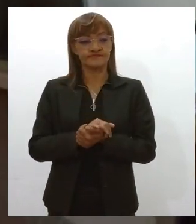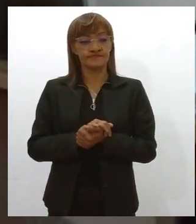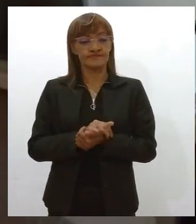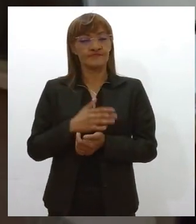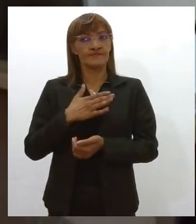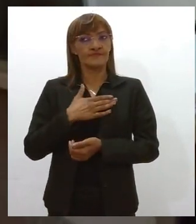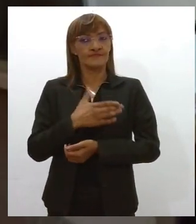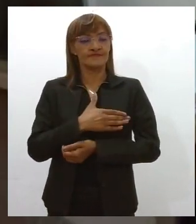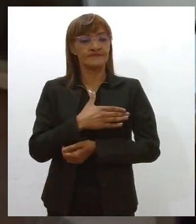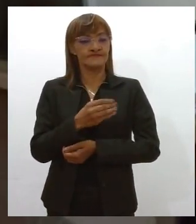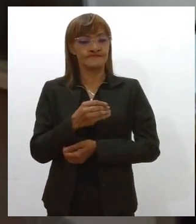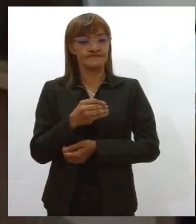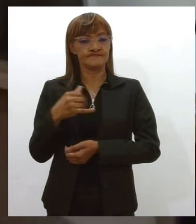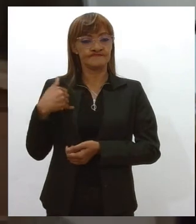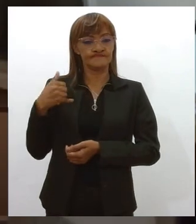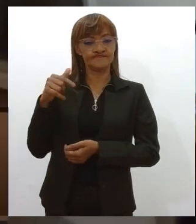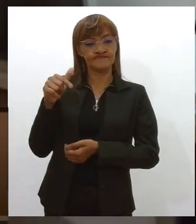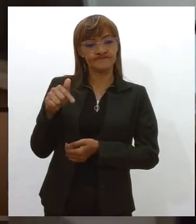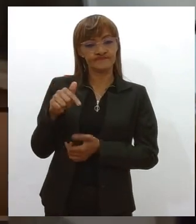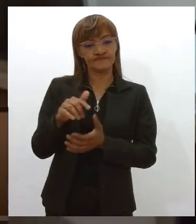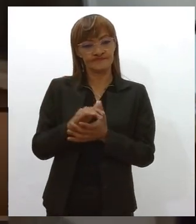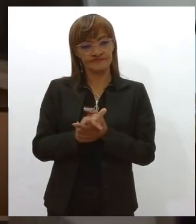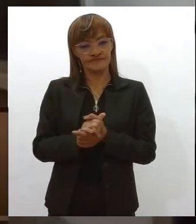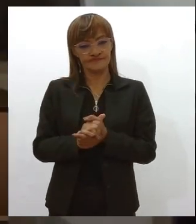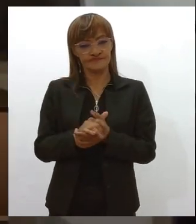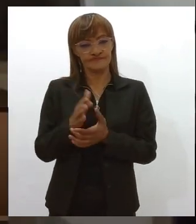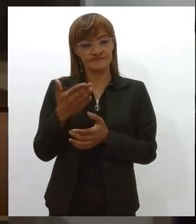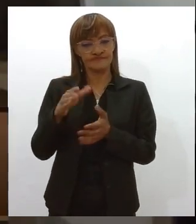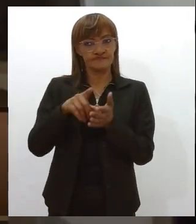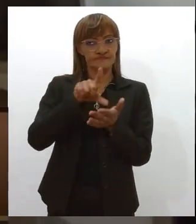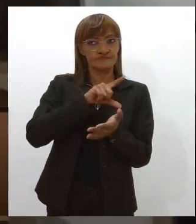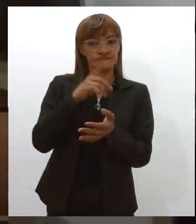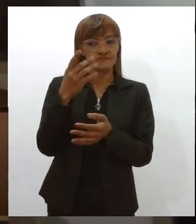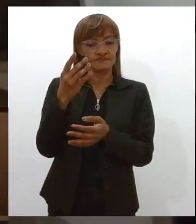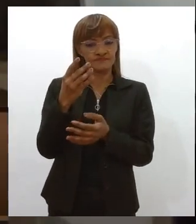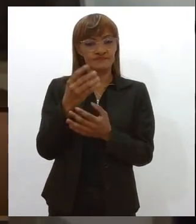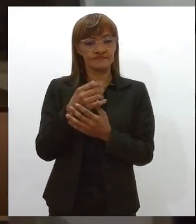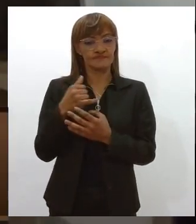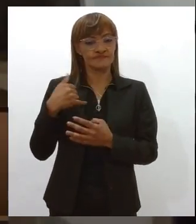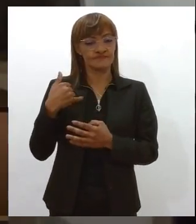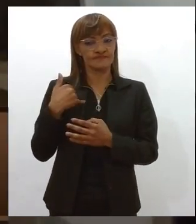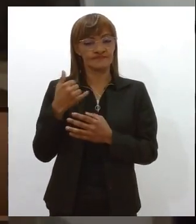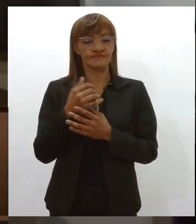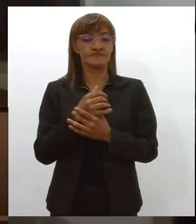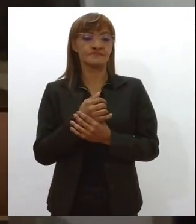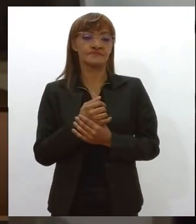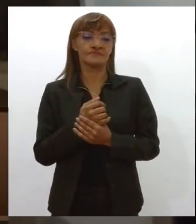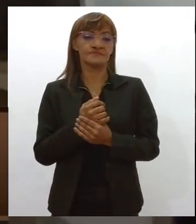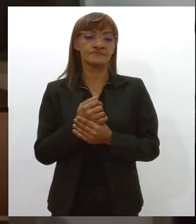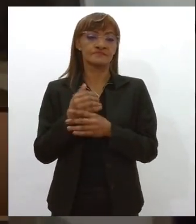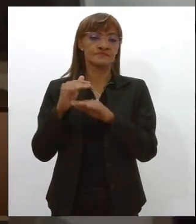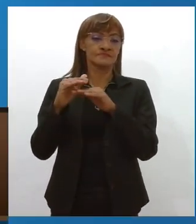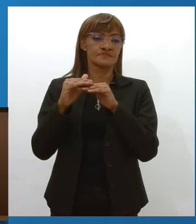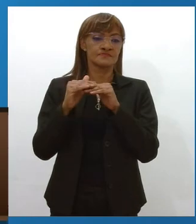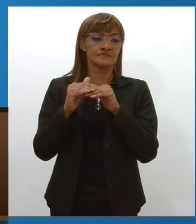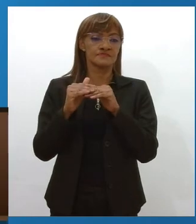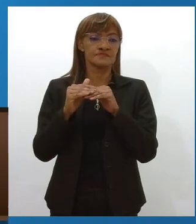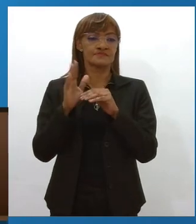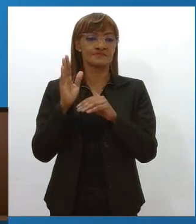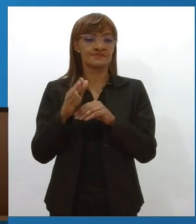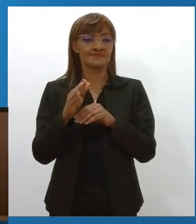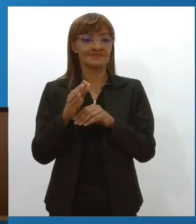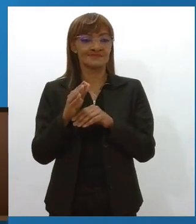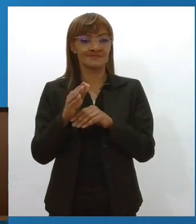tem 7 anos, uma vez ele chegou em casa, ele tinha mais ou menos uns 3, 4 anos. E ele me disse que tinha falado na escola que o pai dele era prefeito. E eu